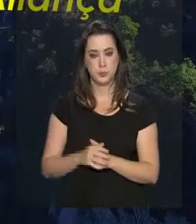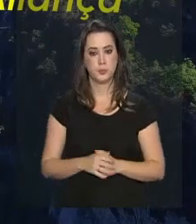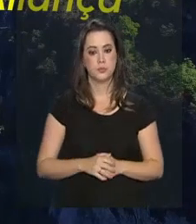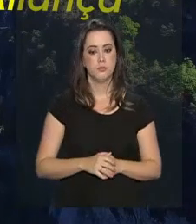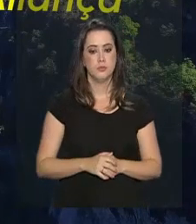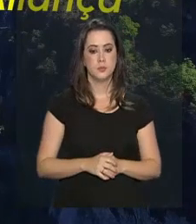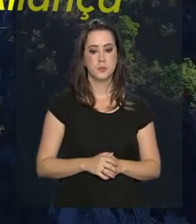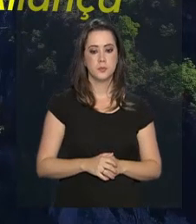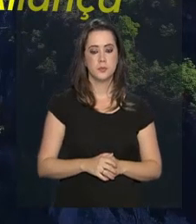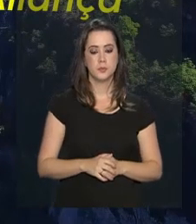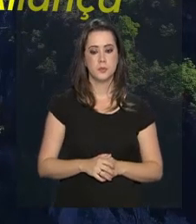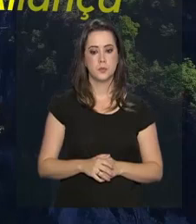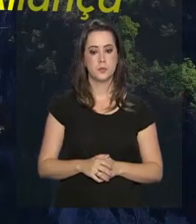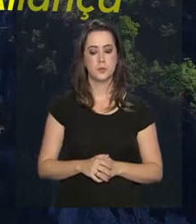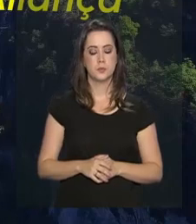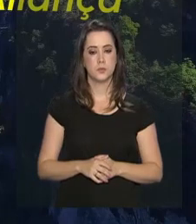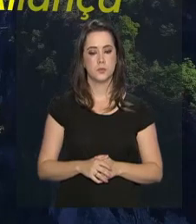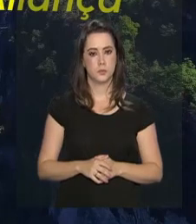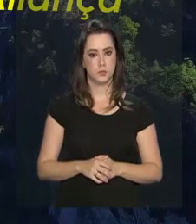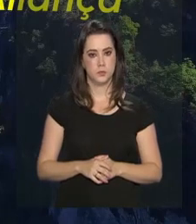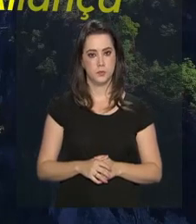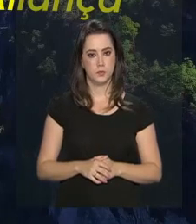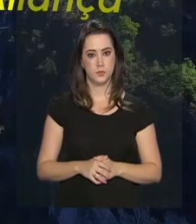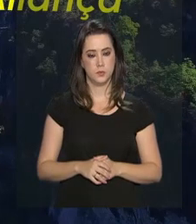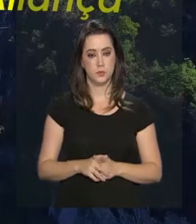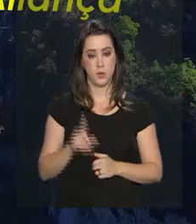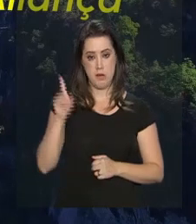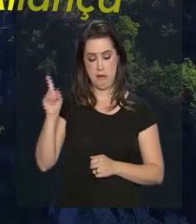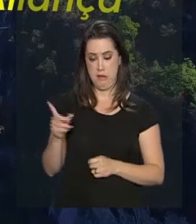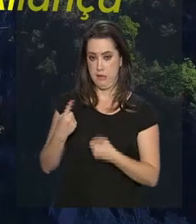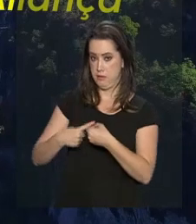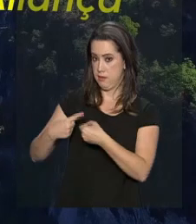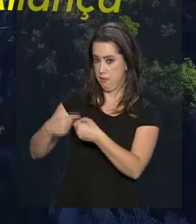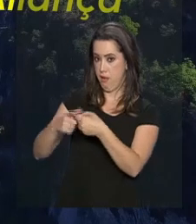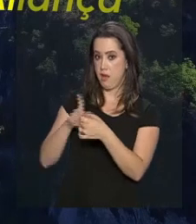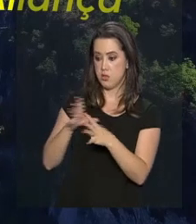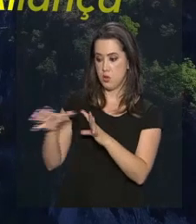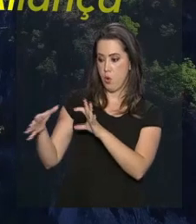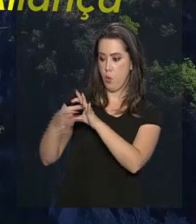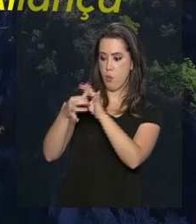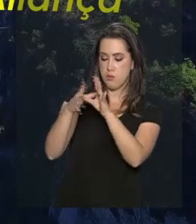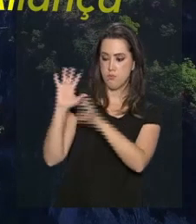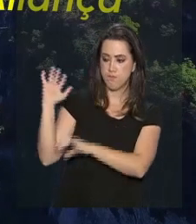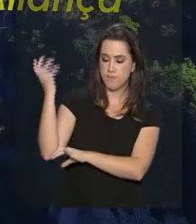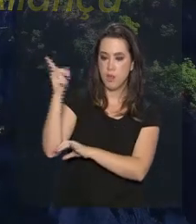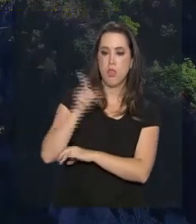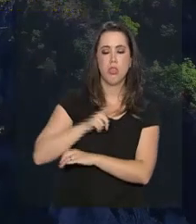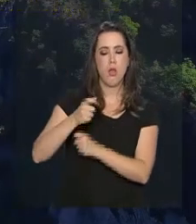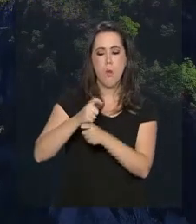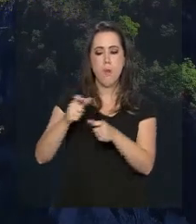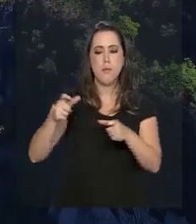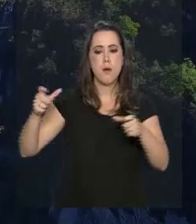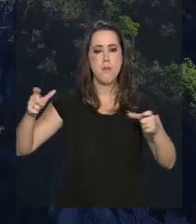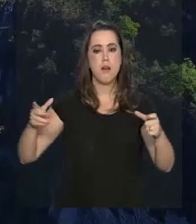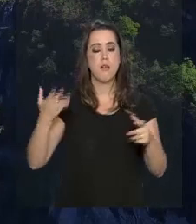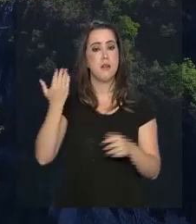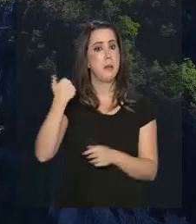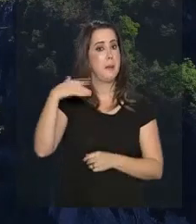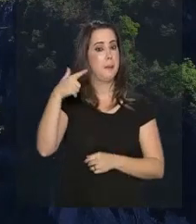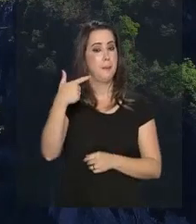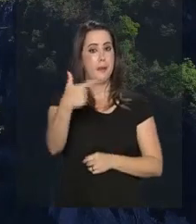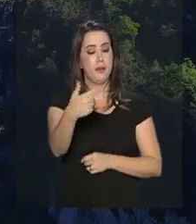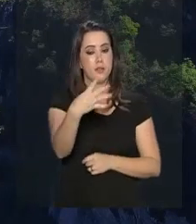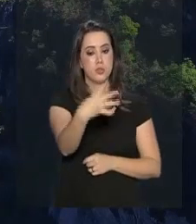cavalcante nova roma teresina de são joão da aliança no estado de goiás possui uma área de mais de